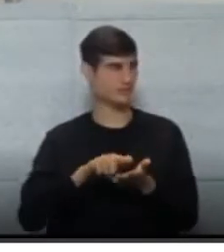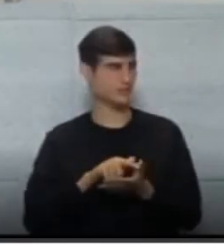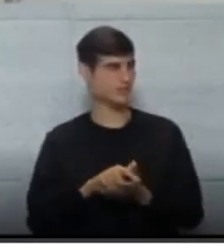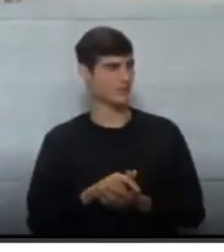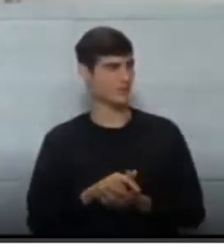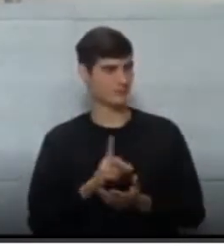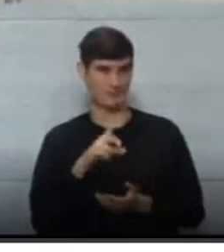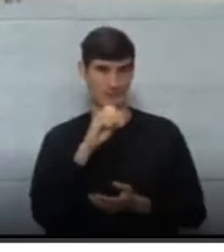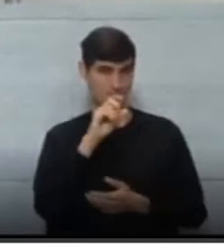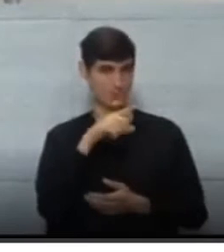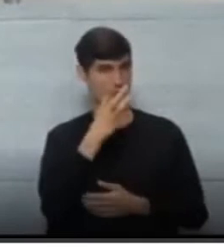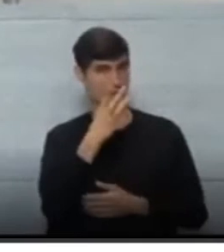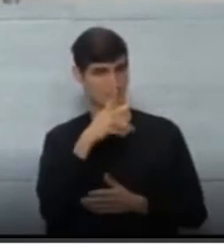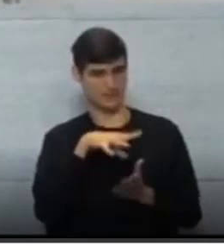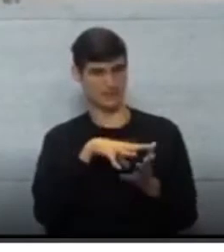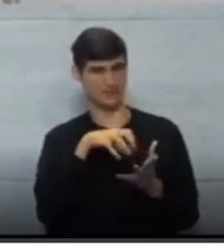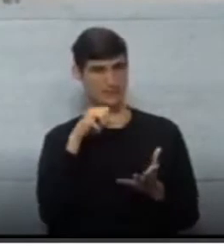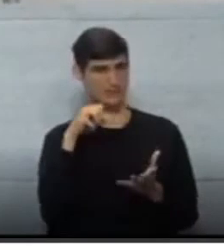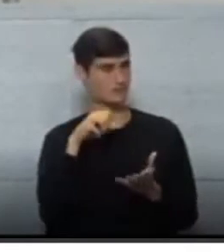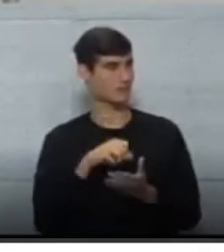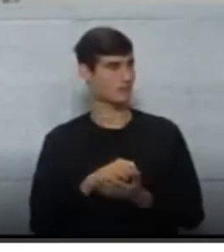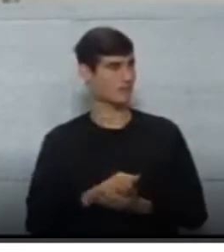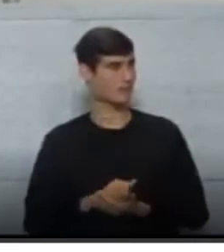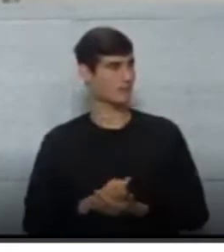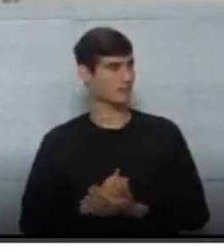0,3 ml.